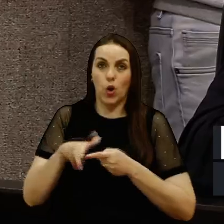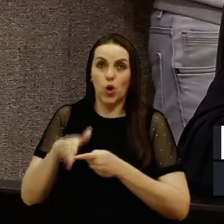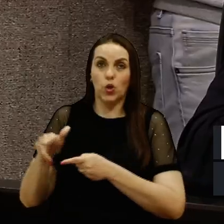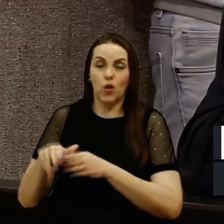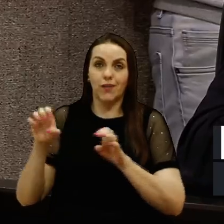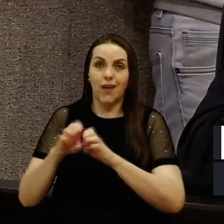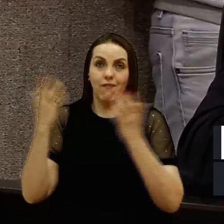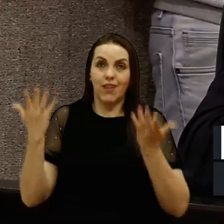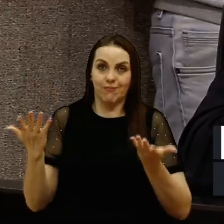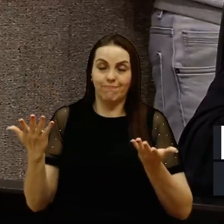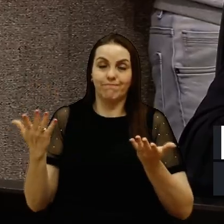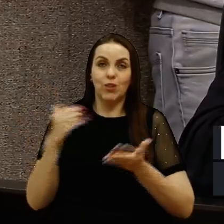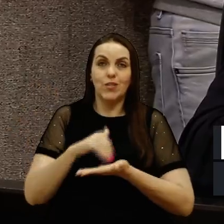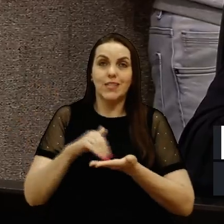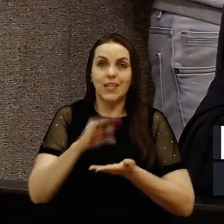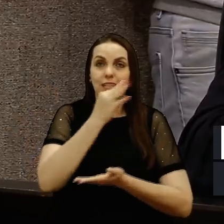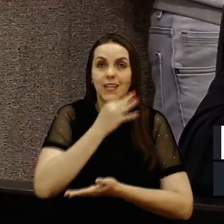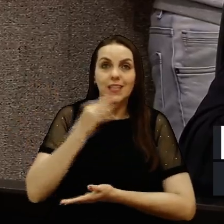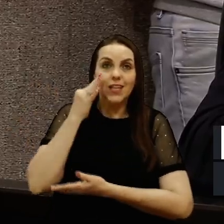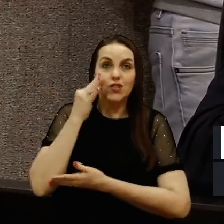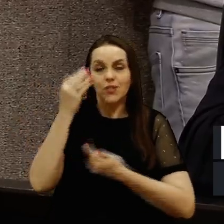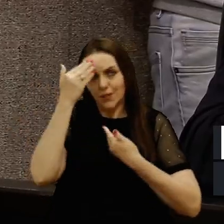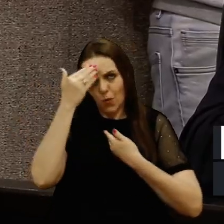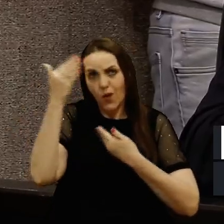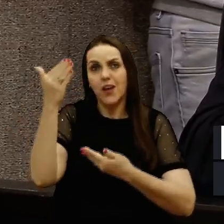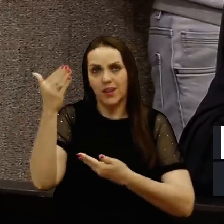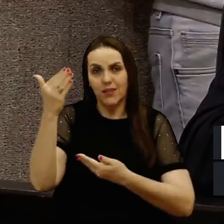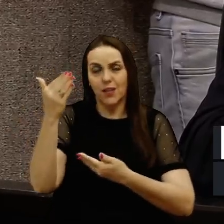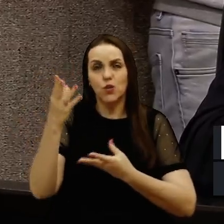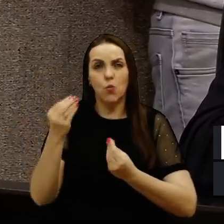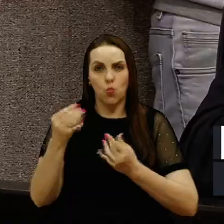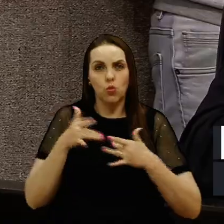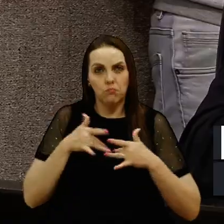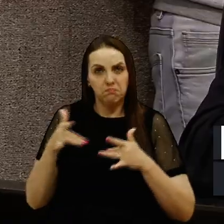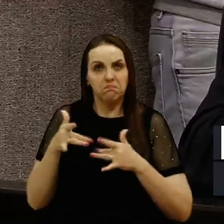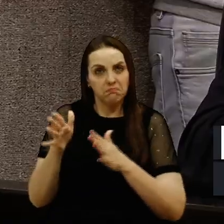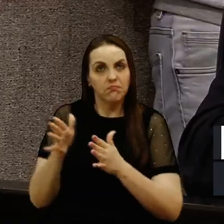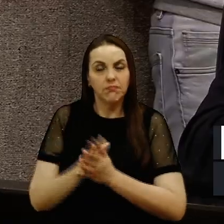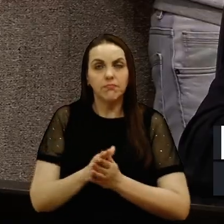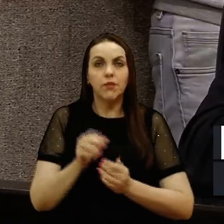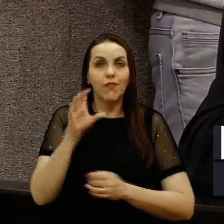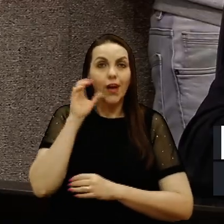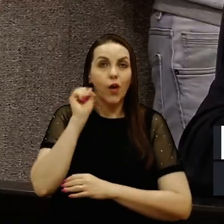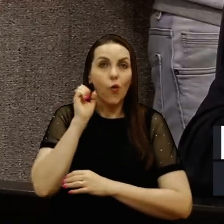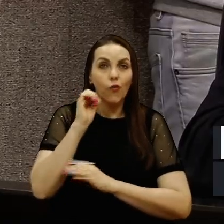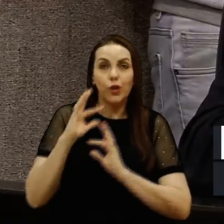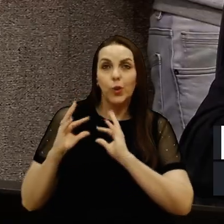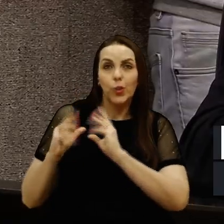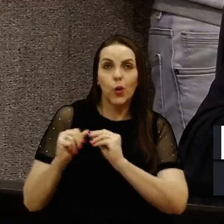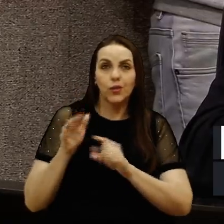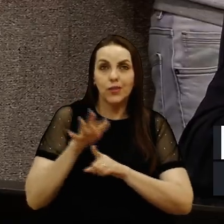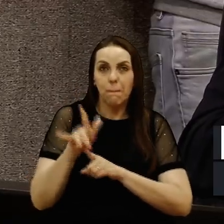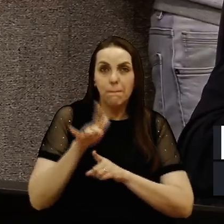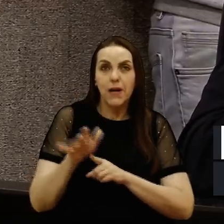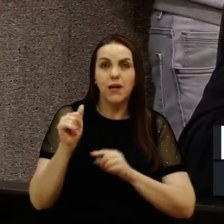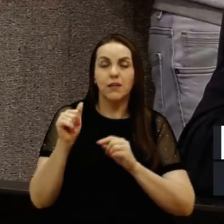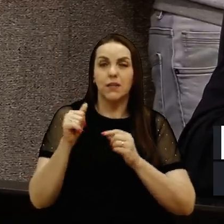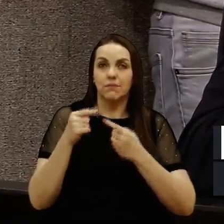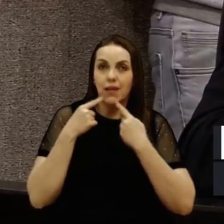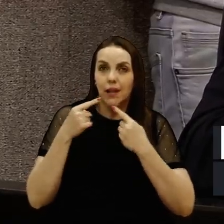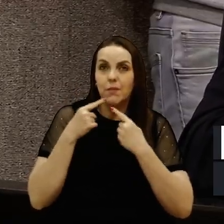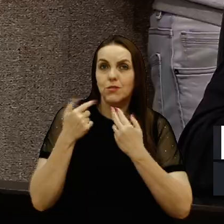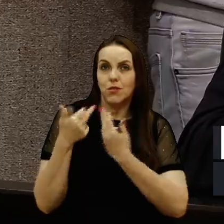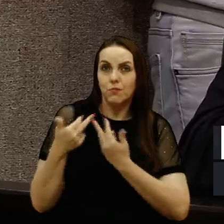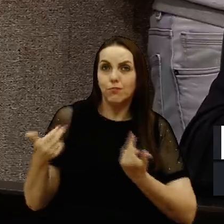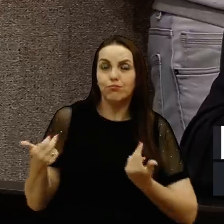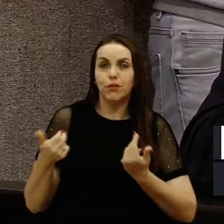a secretária Tatiane Frisso, a quem agradeço, foi muito solícita, vai ouvir a pauta deles, a demanda deles, porque eu acho que é importante rever esse corte, ou pelo menos nós